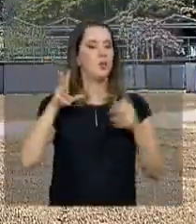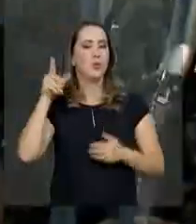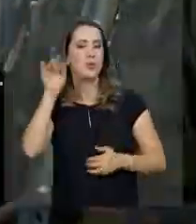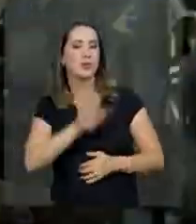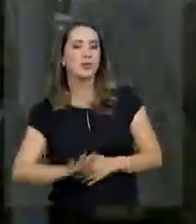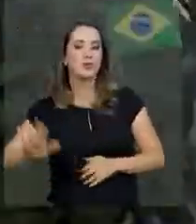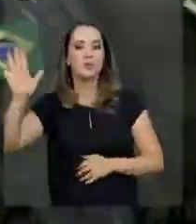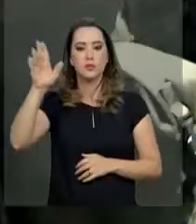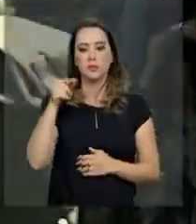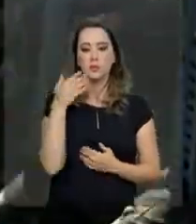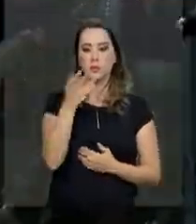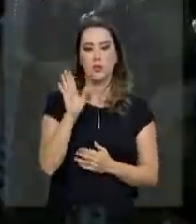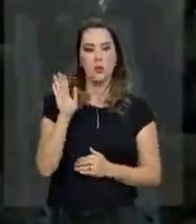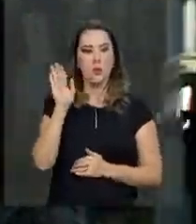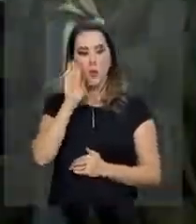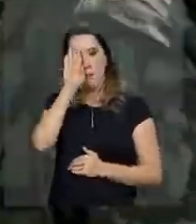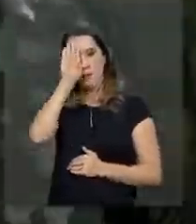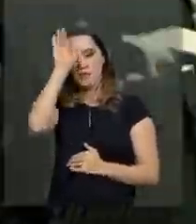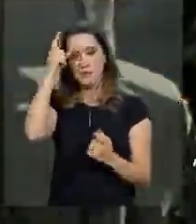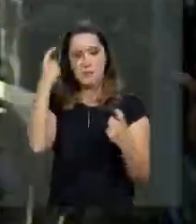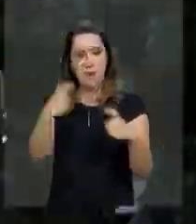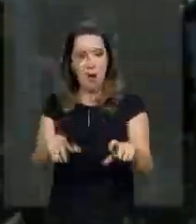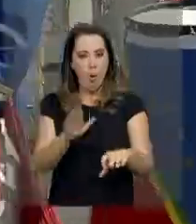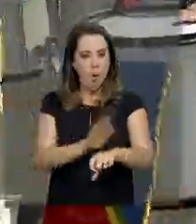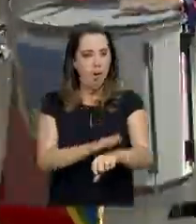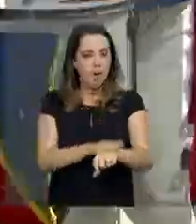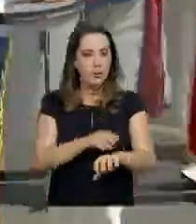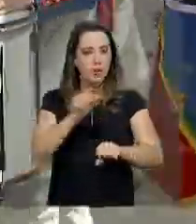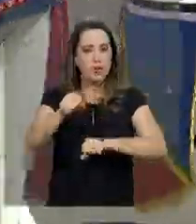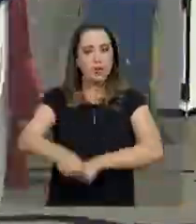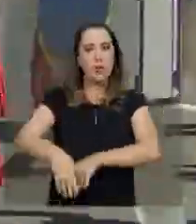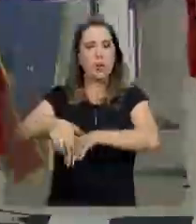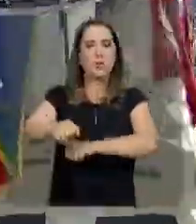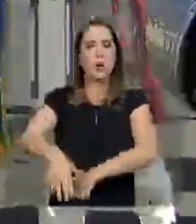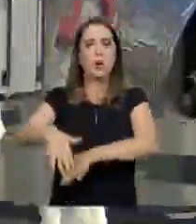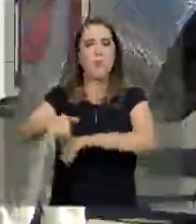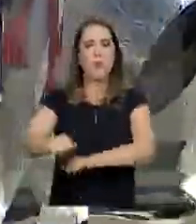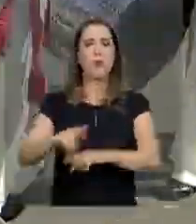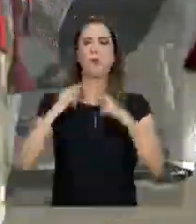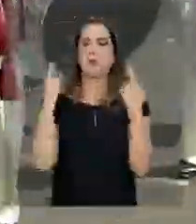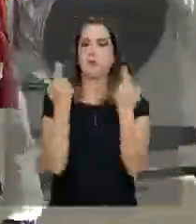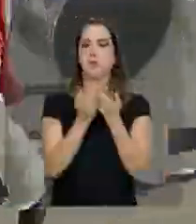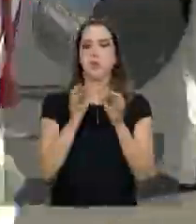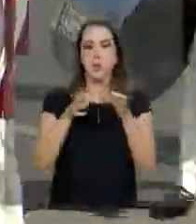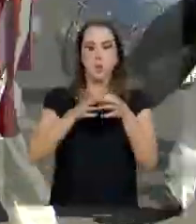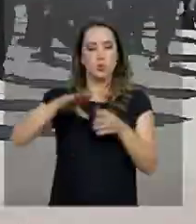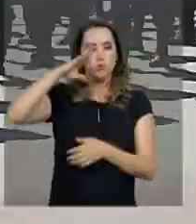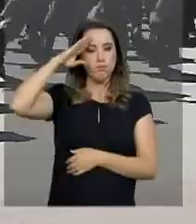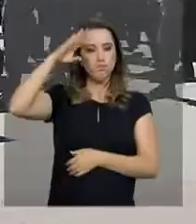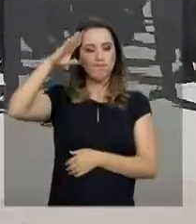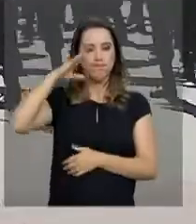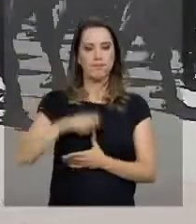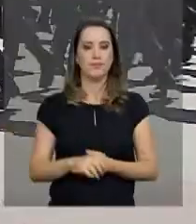país e o ponto alto é o desfile que reúne civis e militares